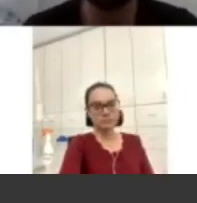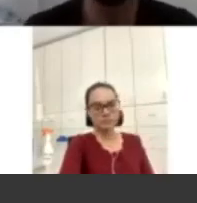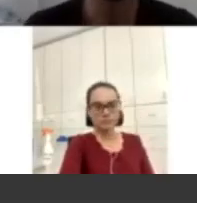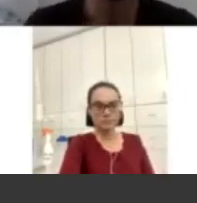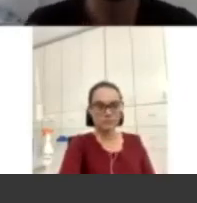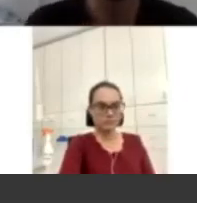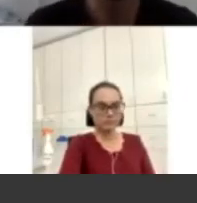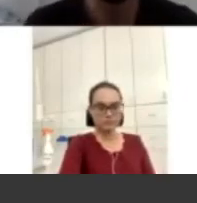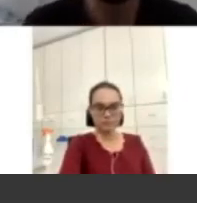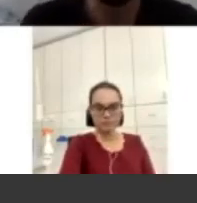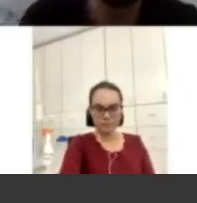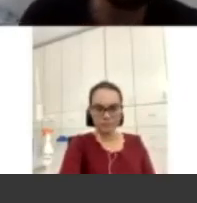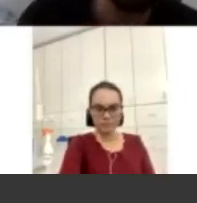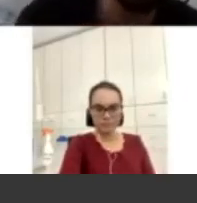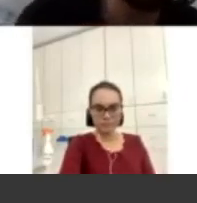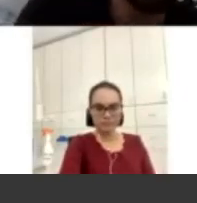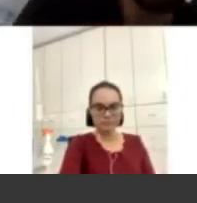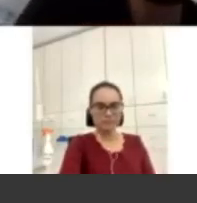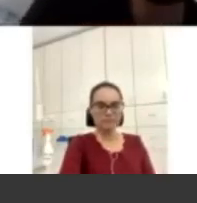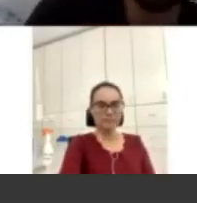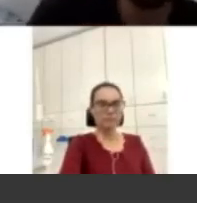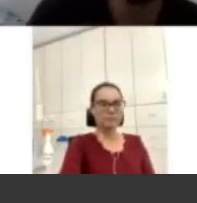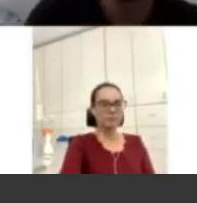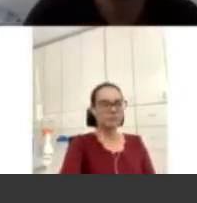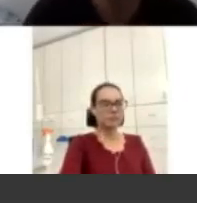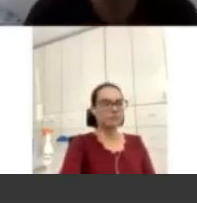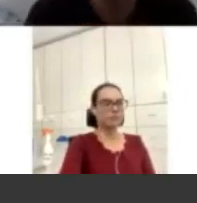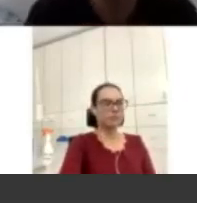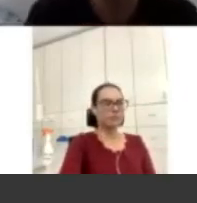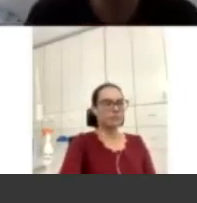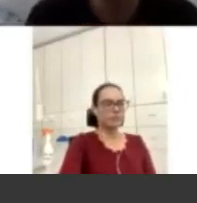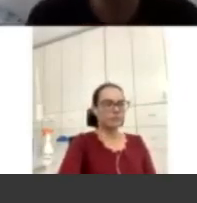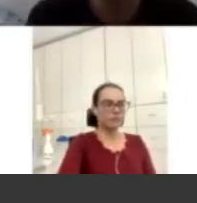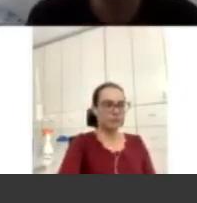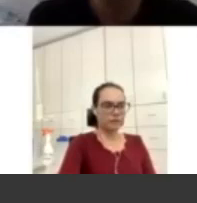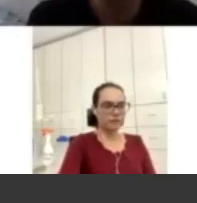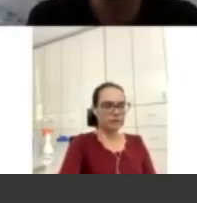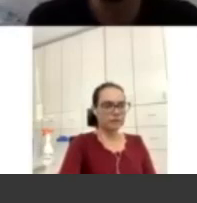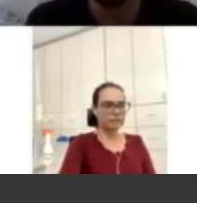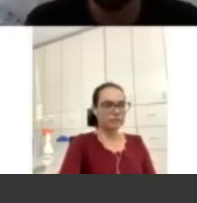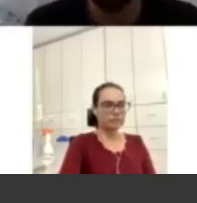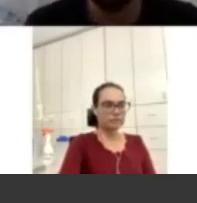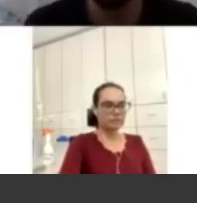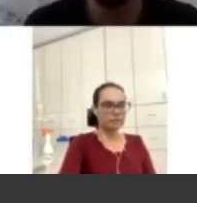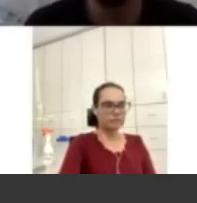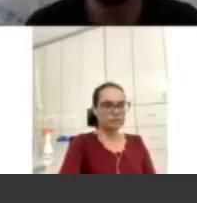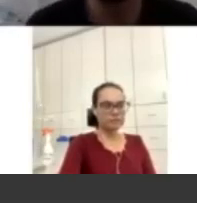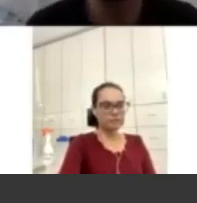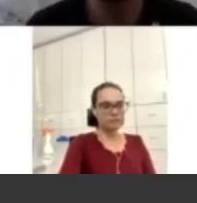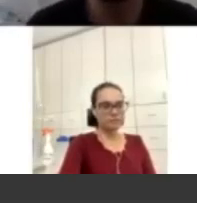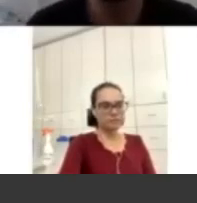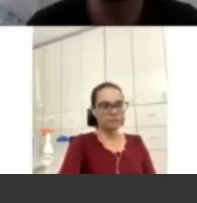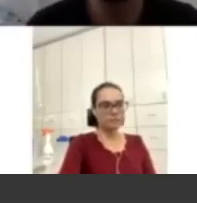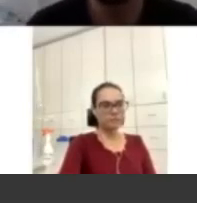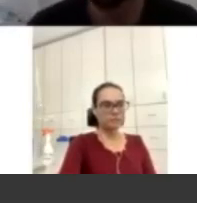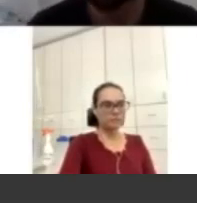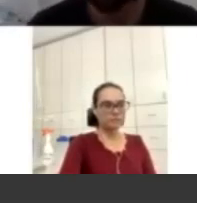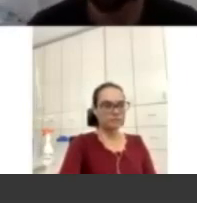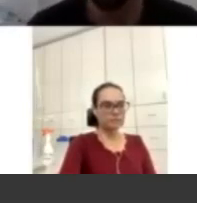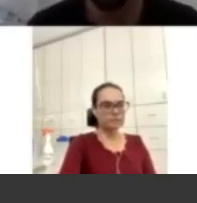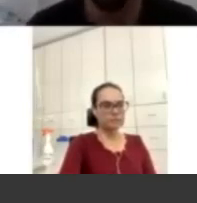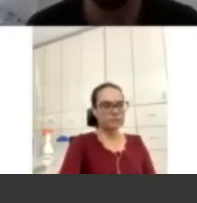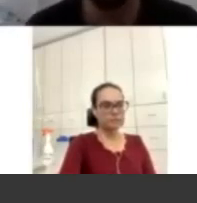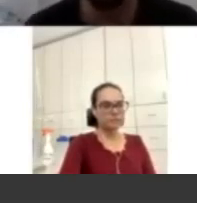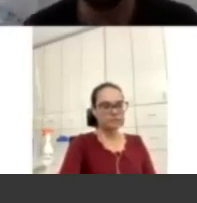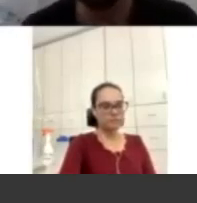né? A proctite, a princípio, a gente tem indicação de fazer o tratamento, é sindrômico mesmo. Uma corte desse ano mostrou que aproximadamente